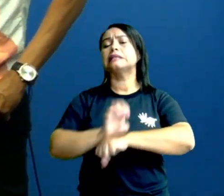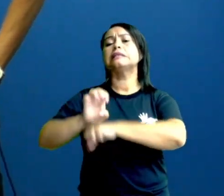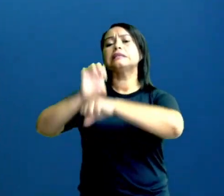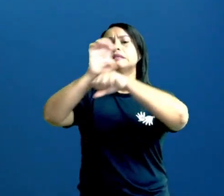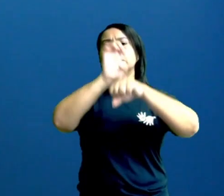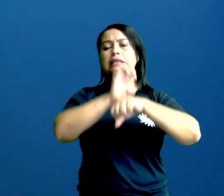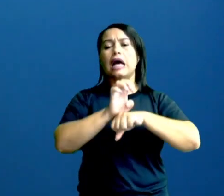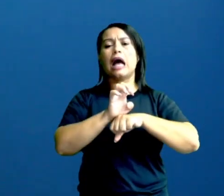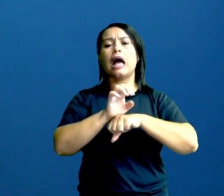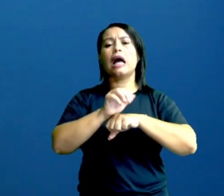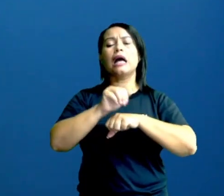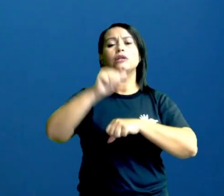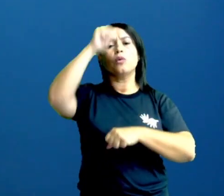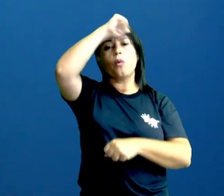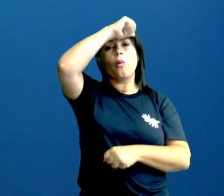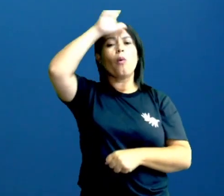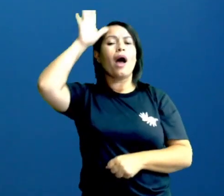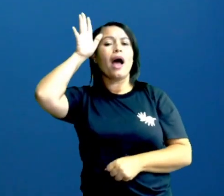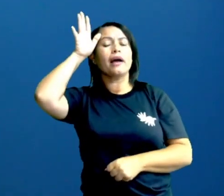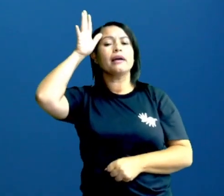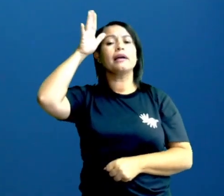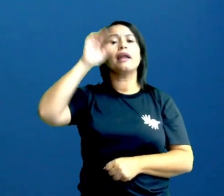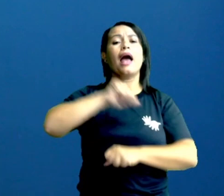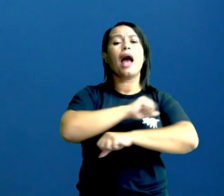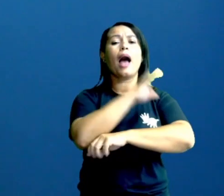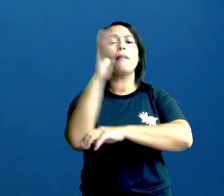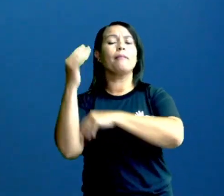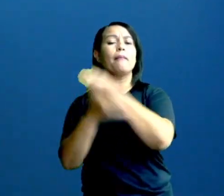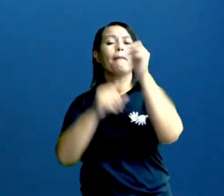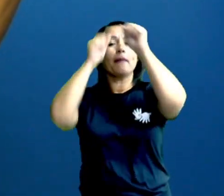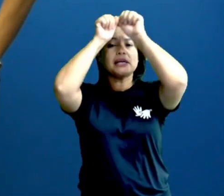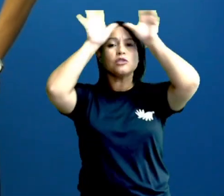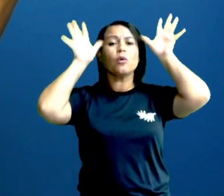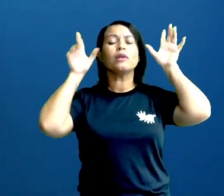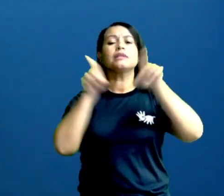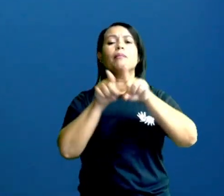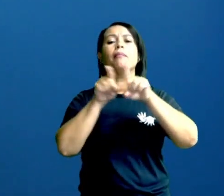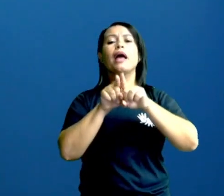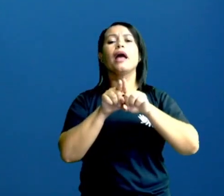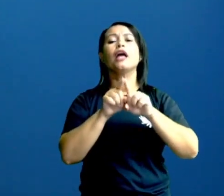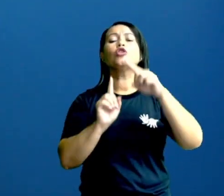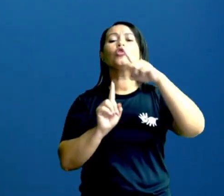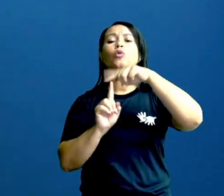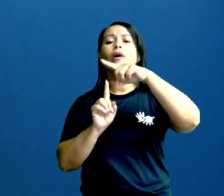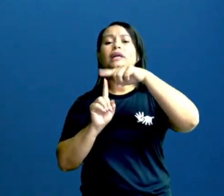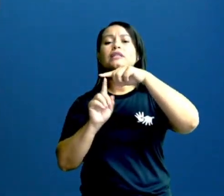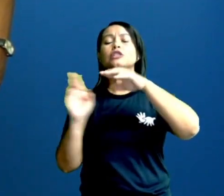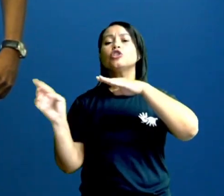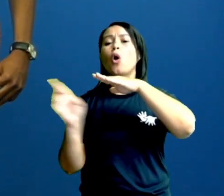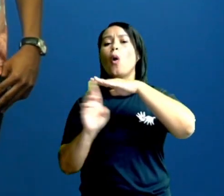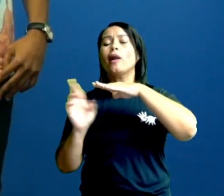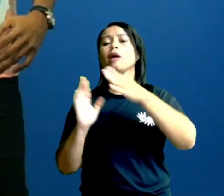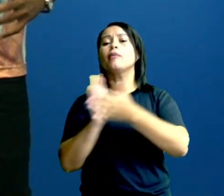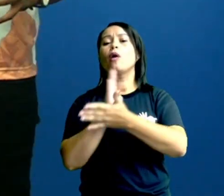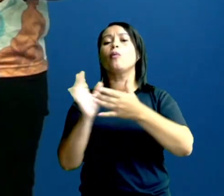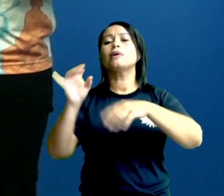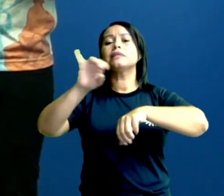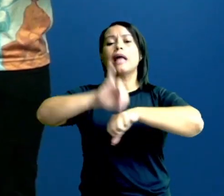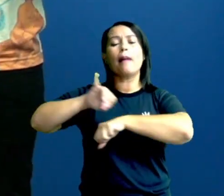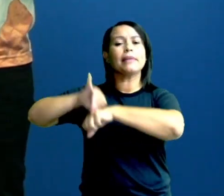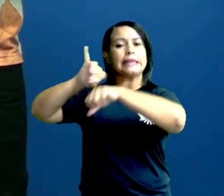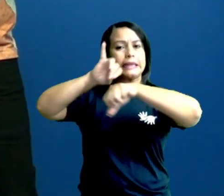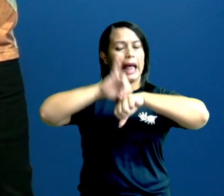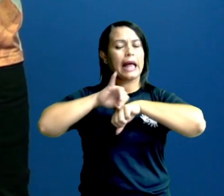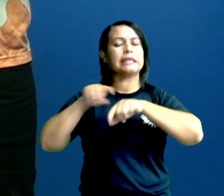né aqui seria Acre Amapá Amazonas Pará Rondônia Roraima o e as suas respectivas capitais tá bom